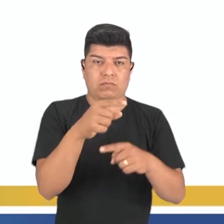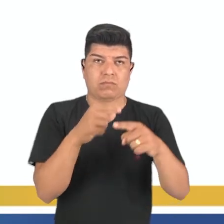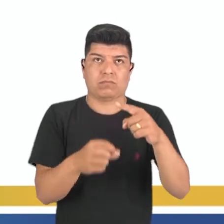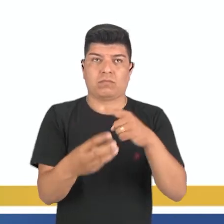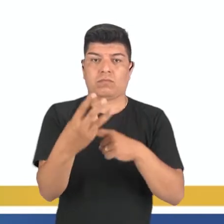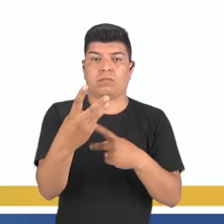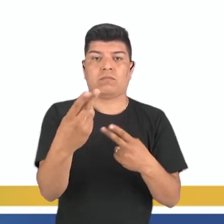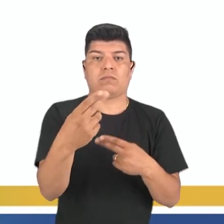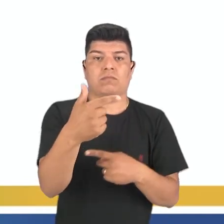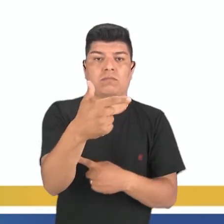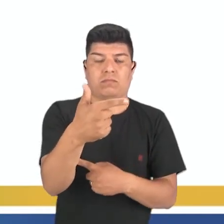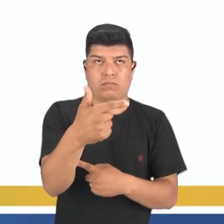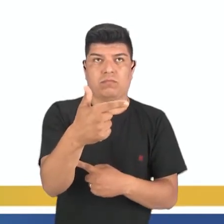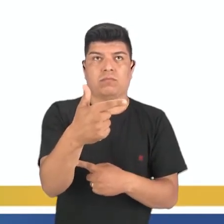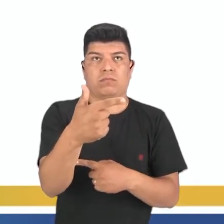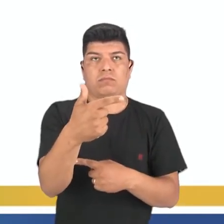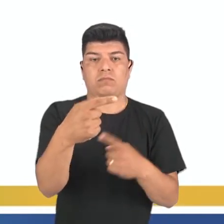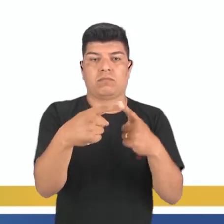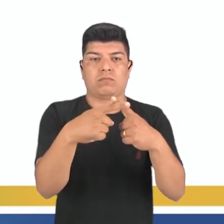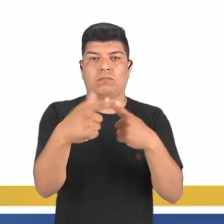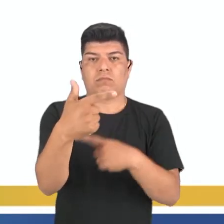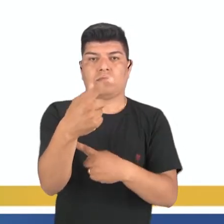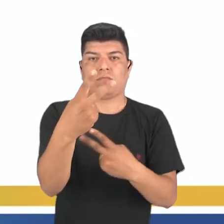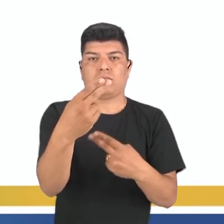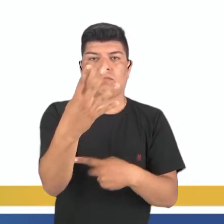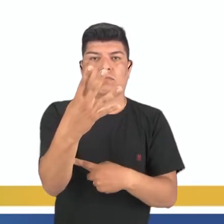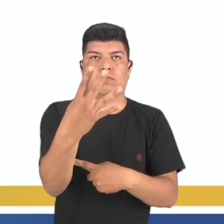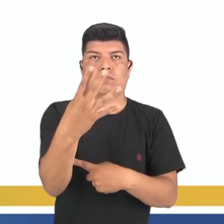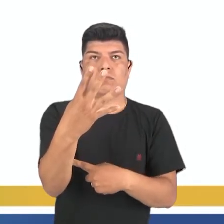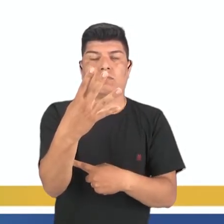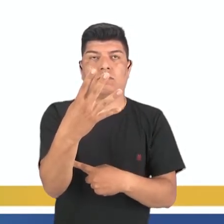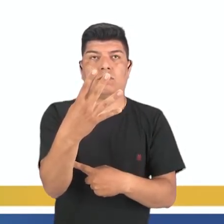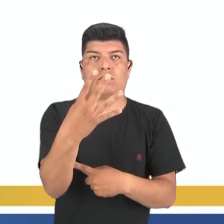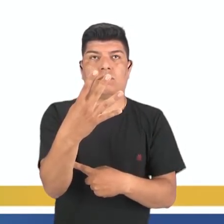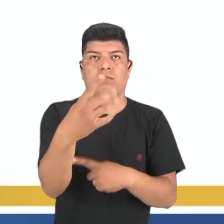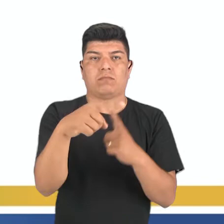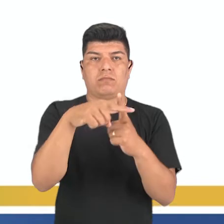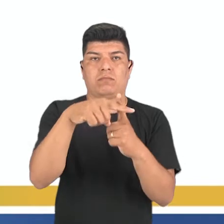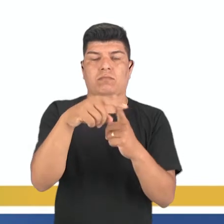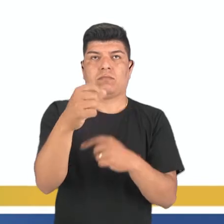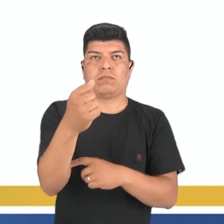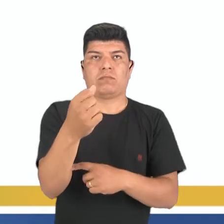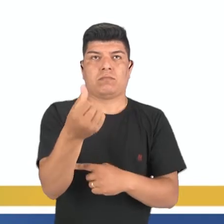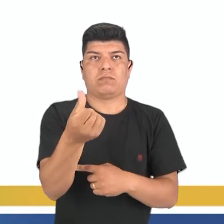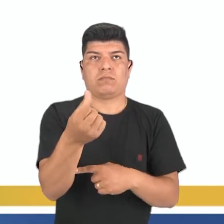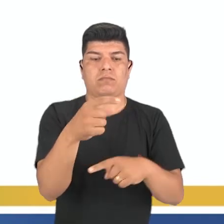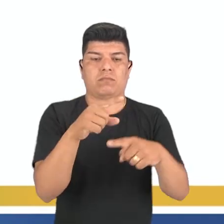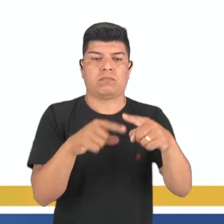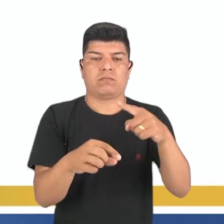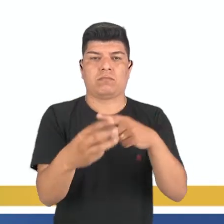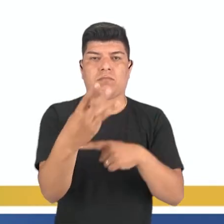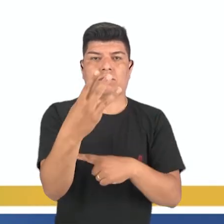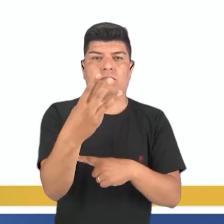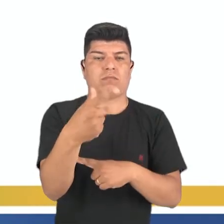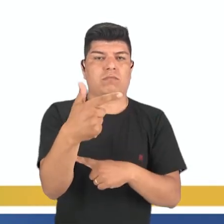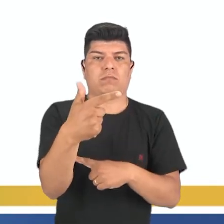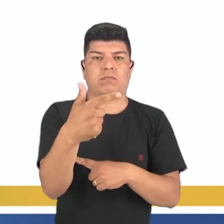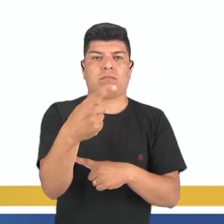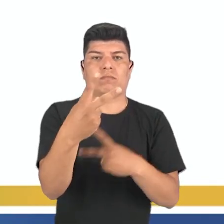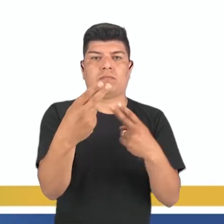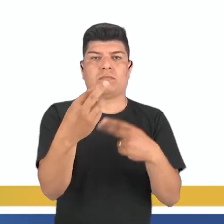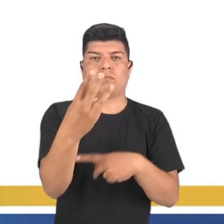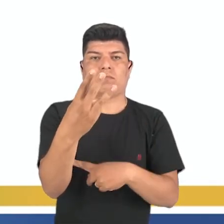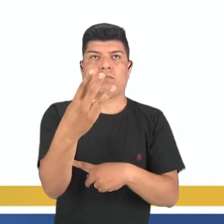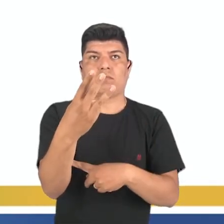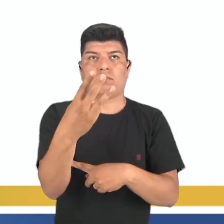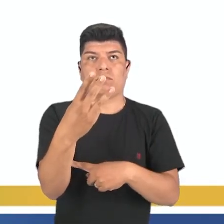para 3 dá 2, 2 vezes 2 dá 4, mais 6 dividido para 2